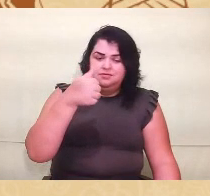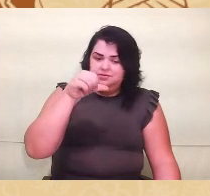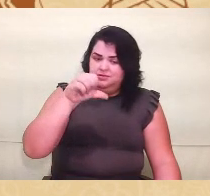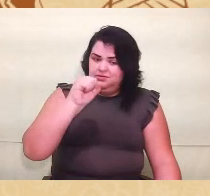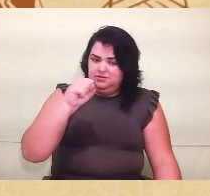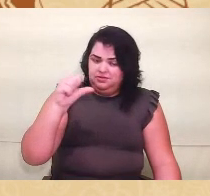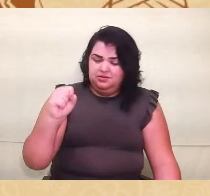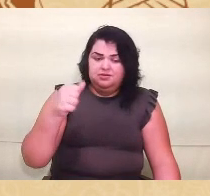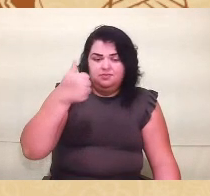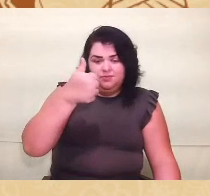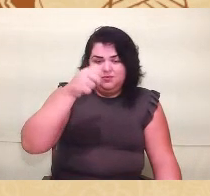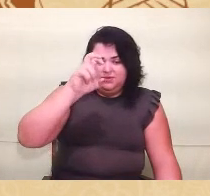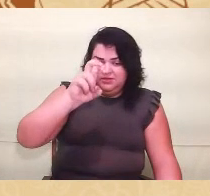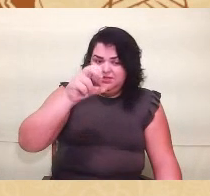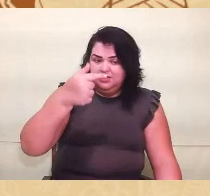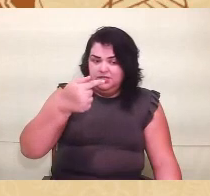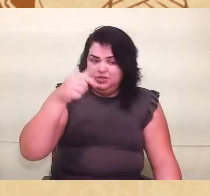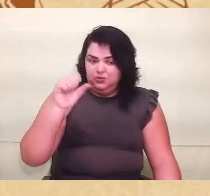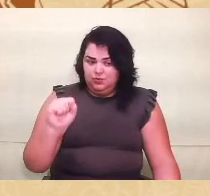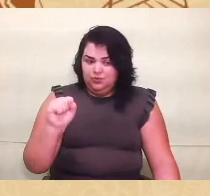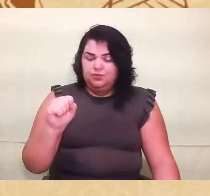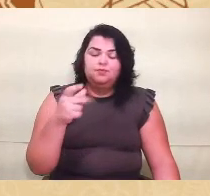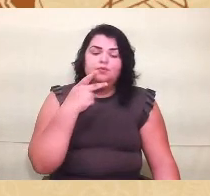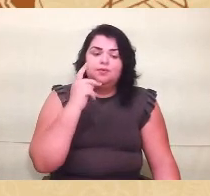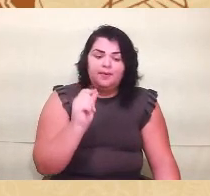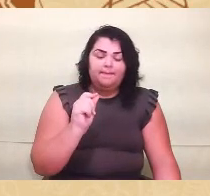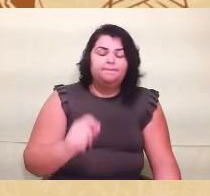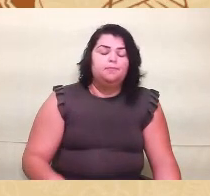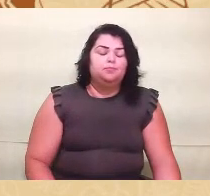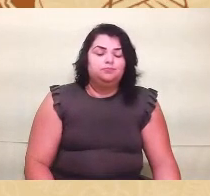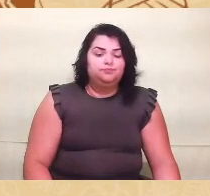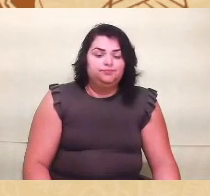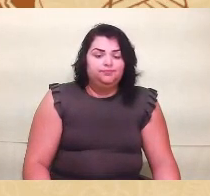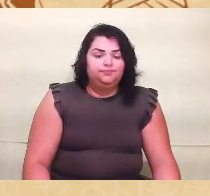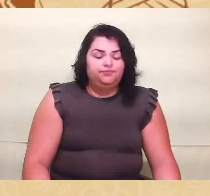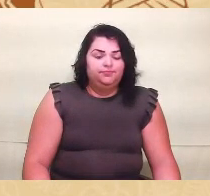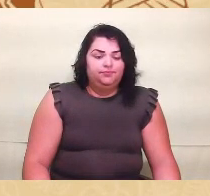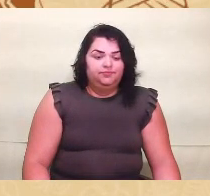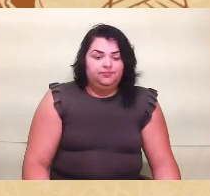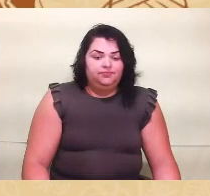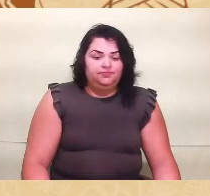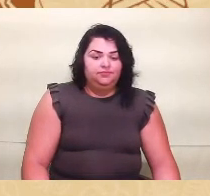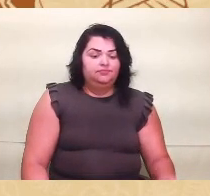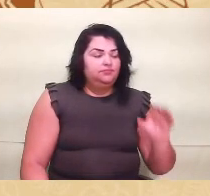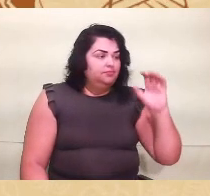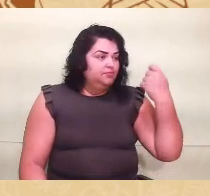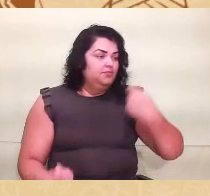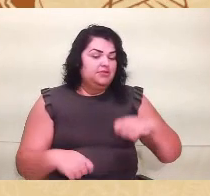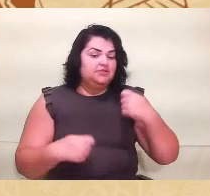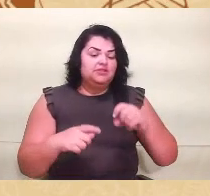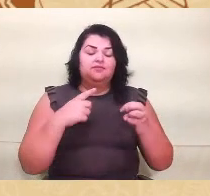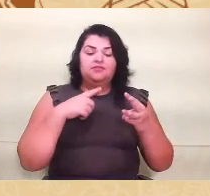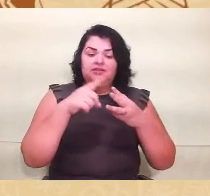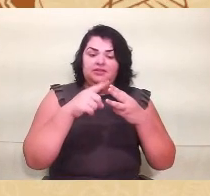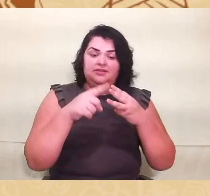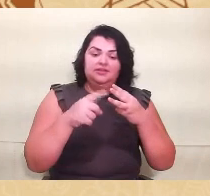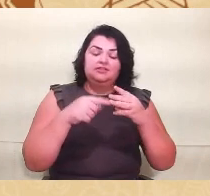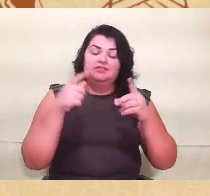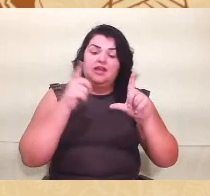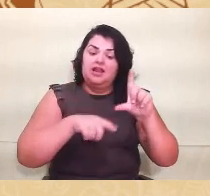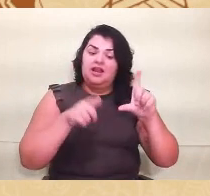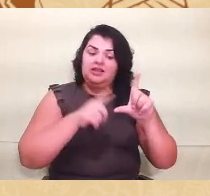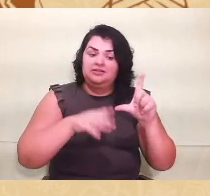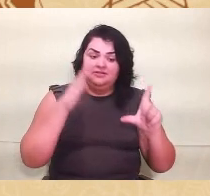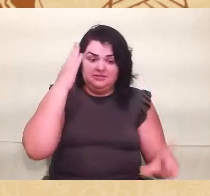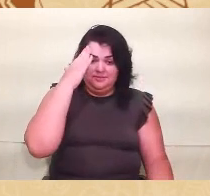Em 1578, ele disse a seguinte coisa sobre a língua tupi. Carecia de três letras, convém a saber. Não se